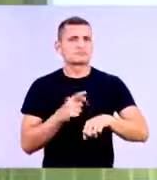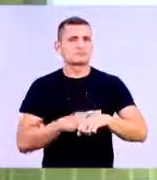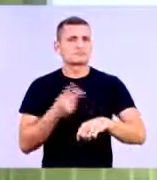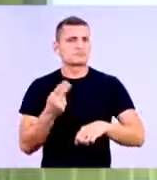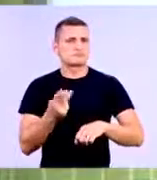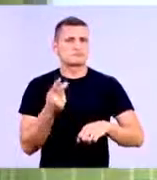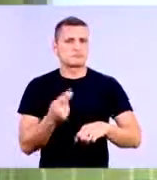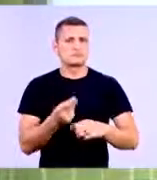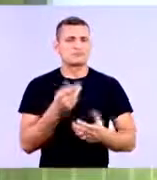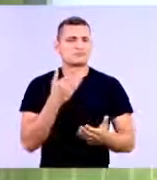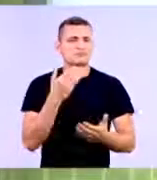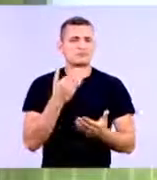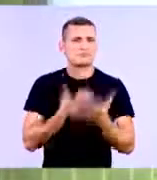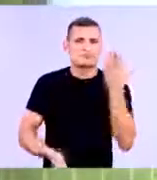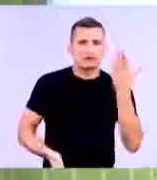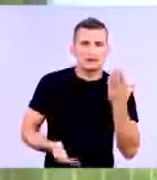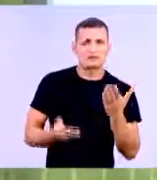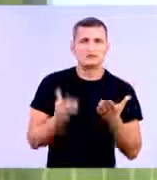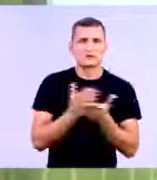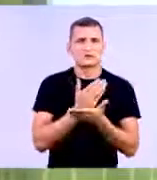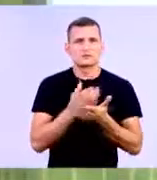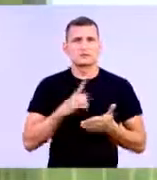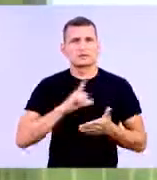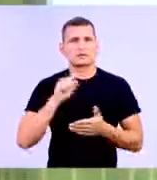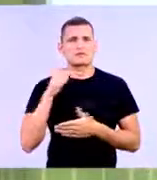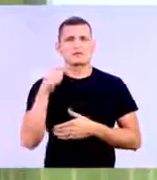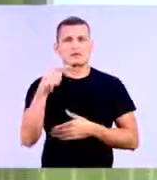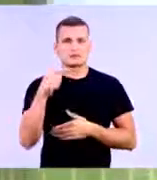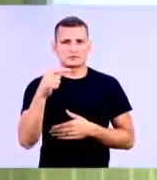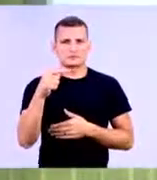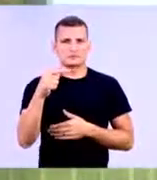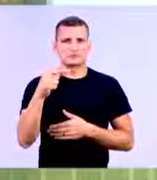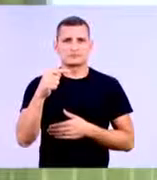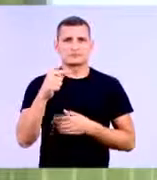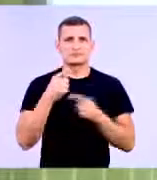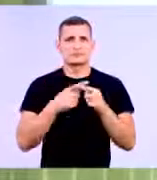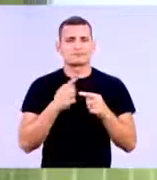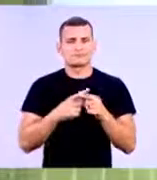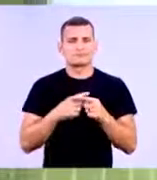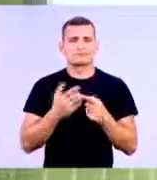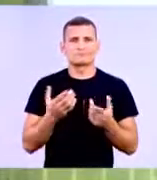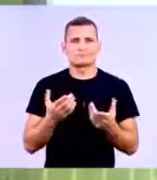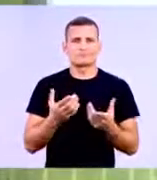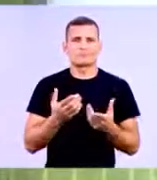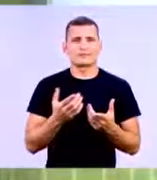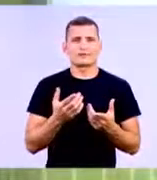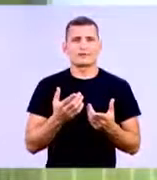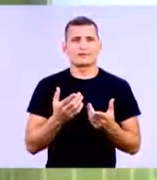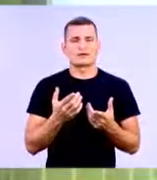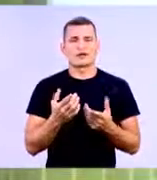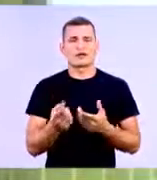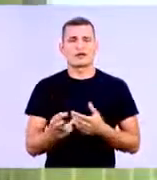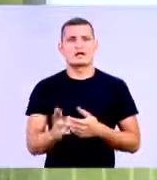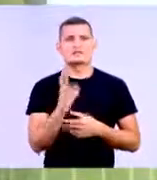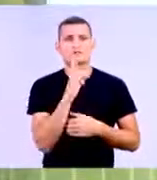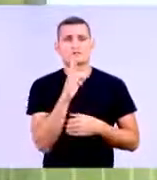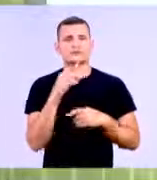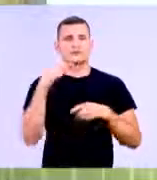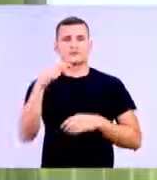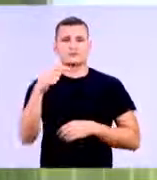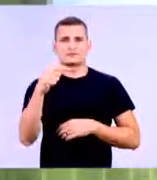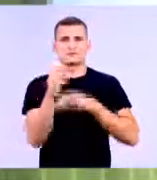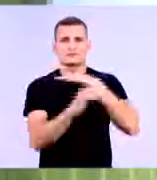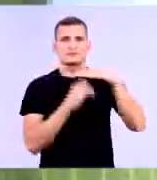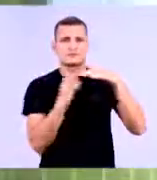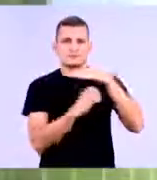ali alguns, já tem um impacto negativo, porque ele vai render um retorno negativo financeiramente para a empresa,